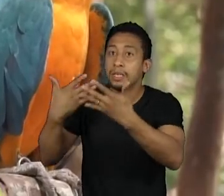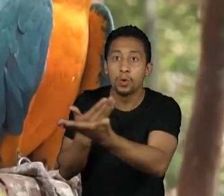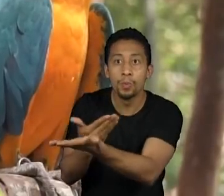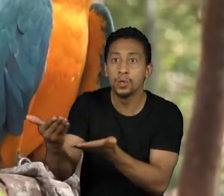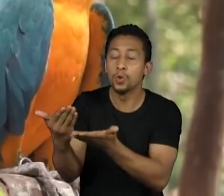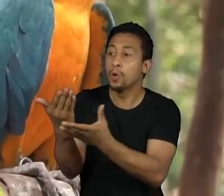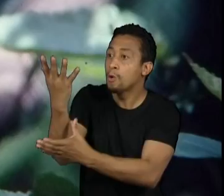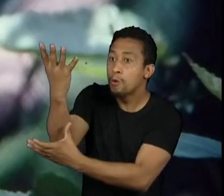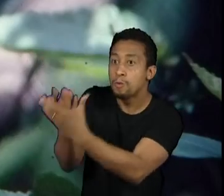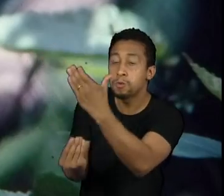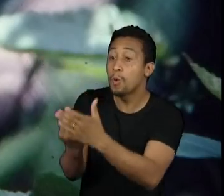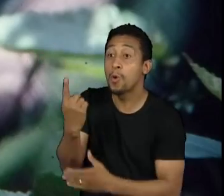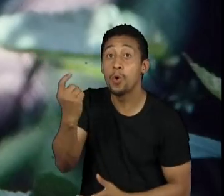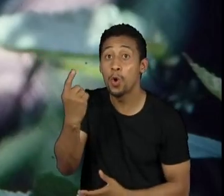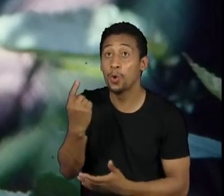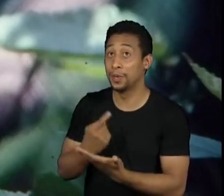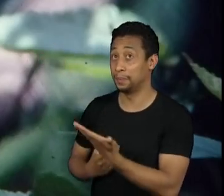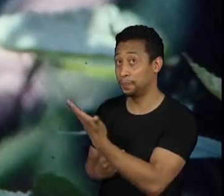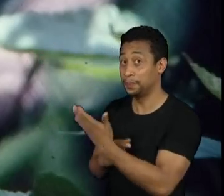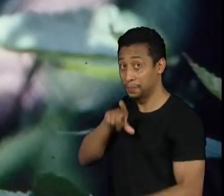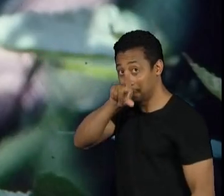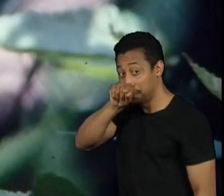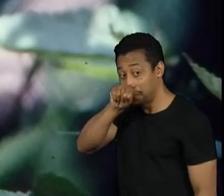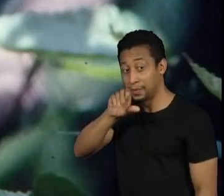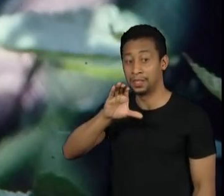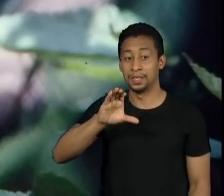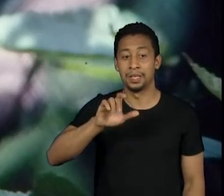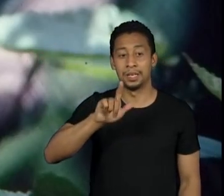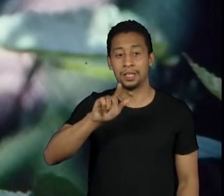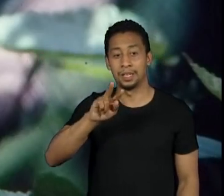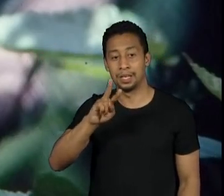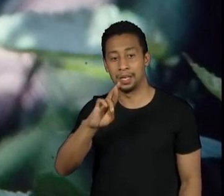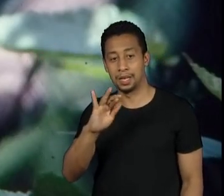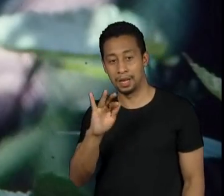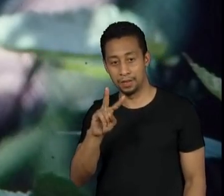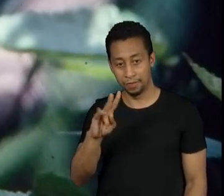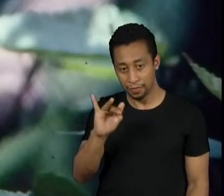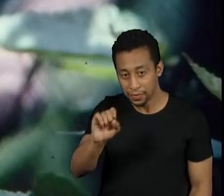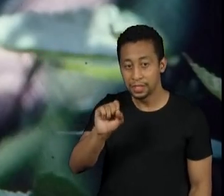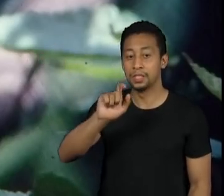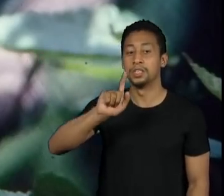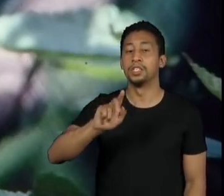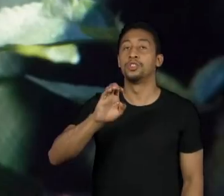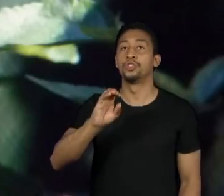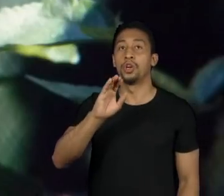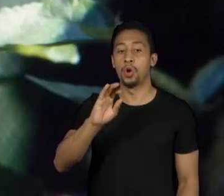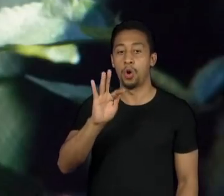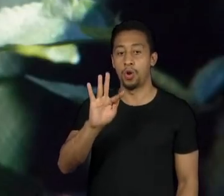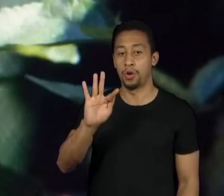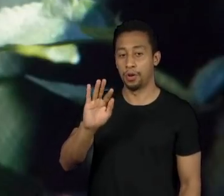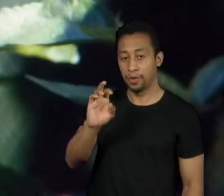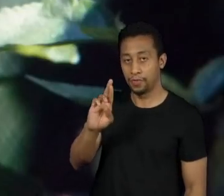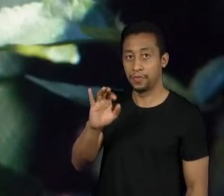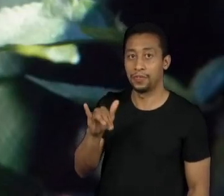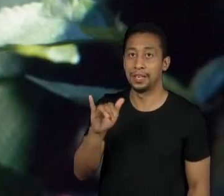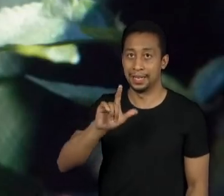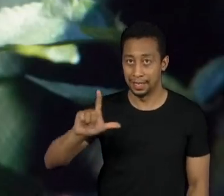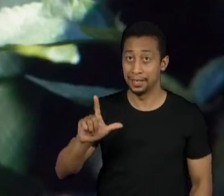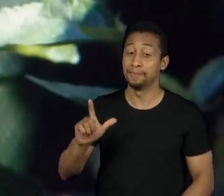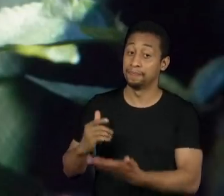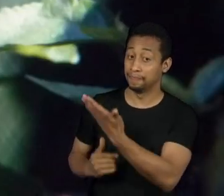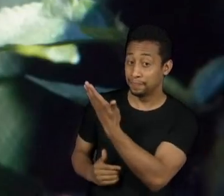uma delas, a Claravis geoffroy, conhecida como pararu-espelho. Ela